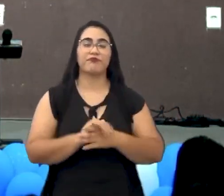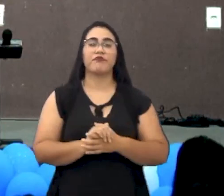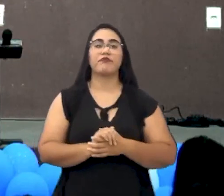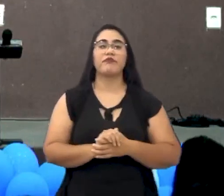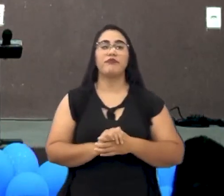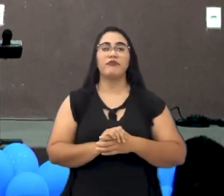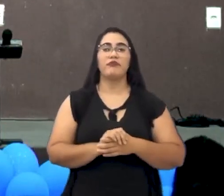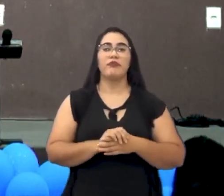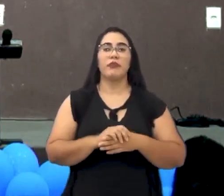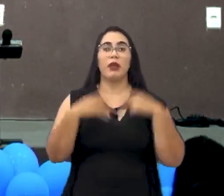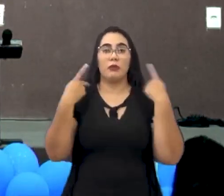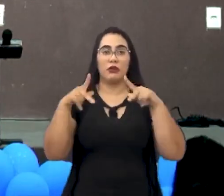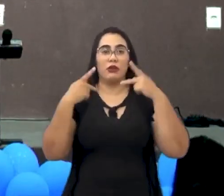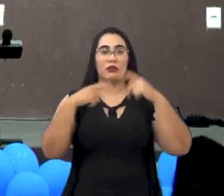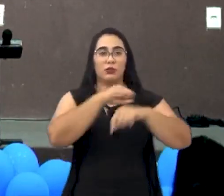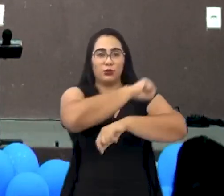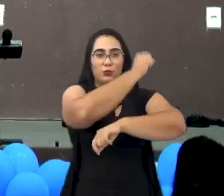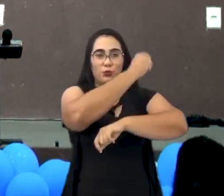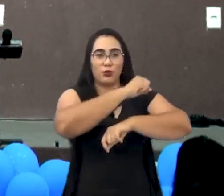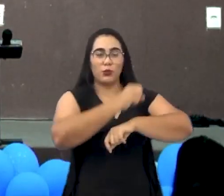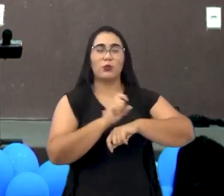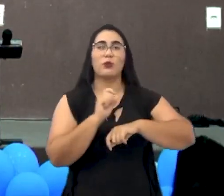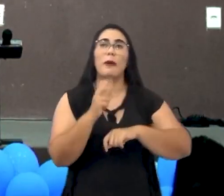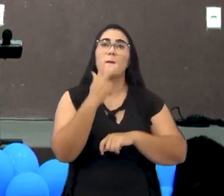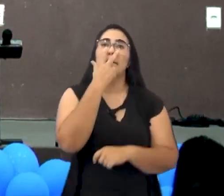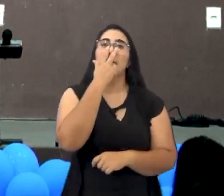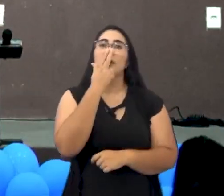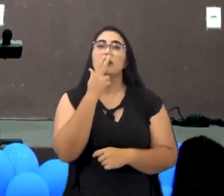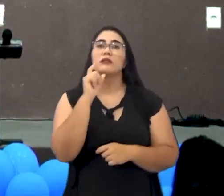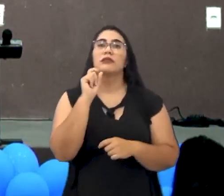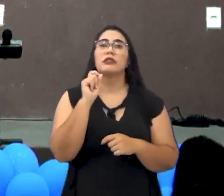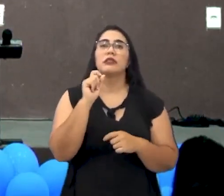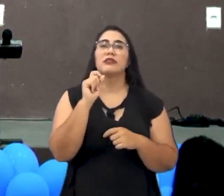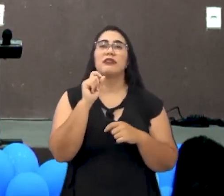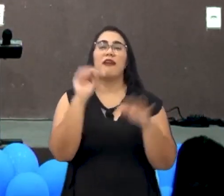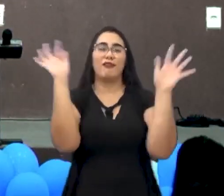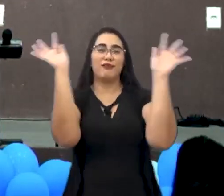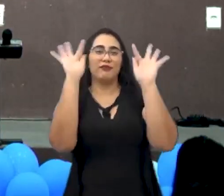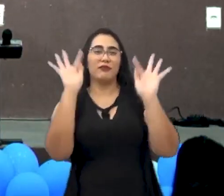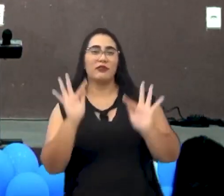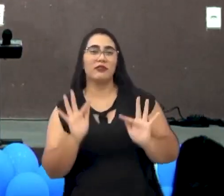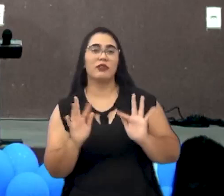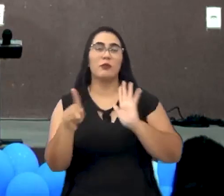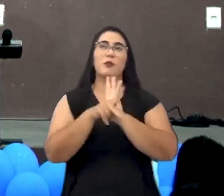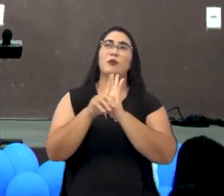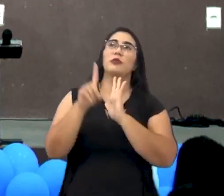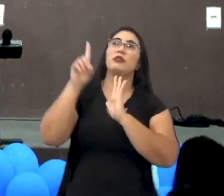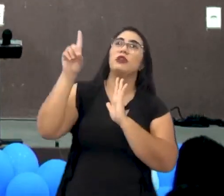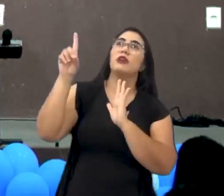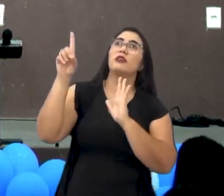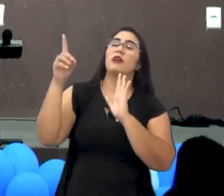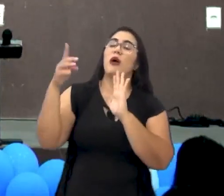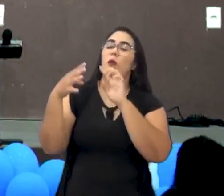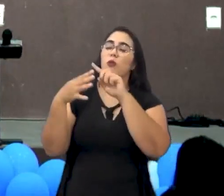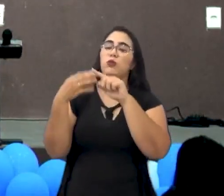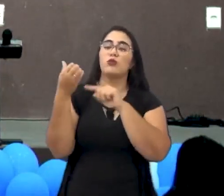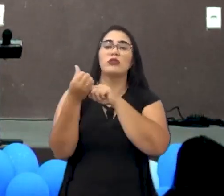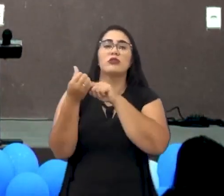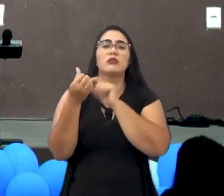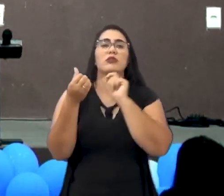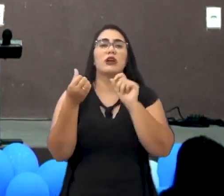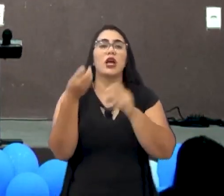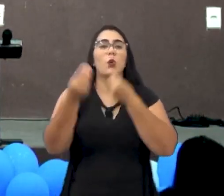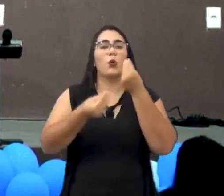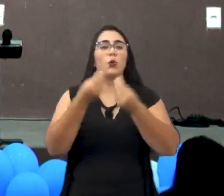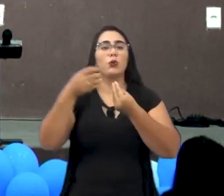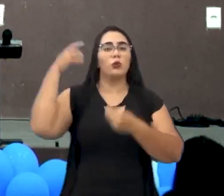Monte, ele é quase que a descrição, as bem-aventuranças, é quase que a descrição do processo de ação do Espírito Santo